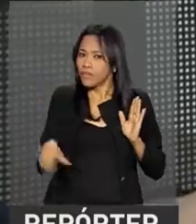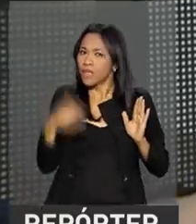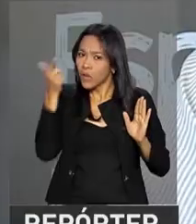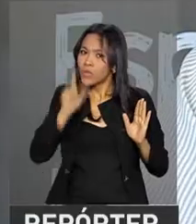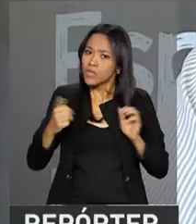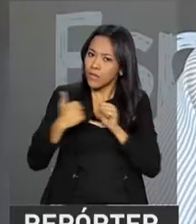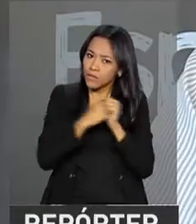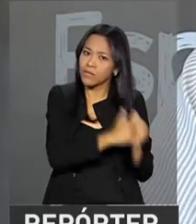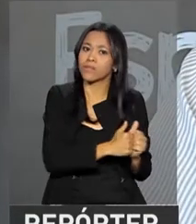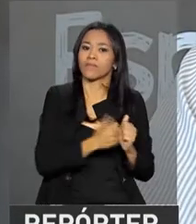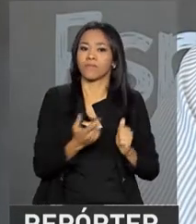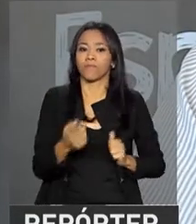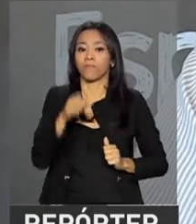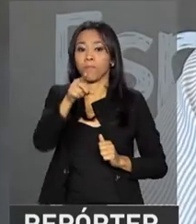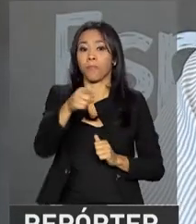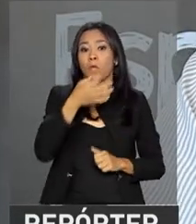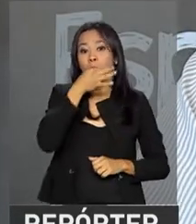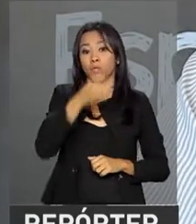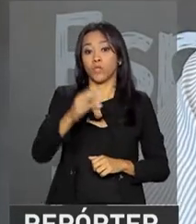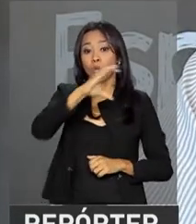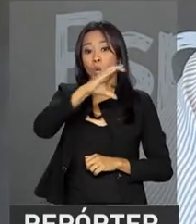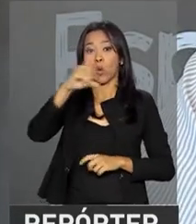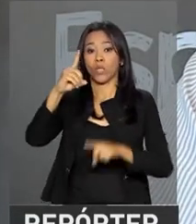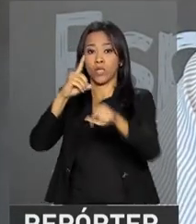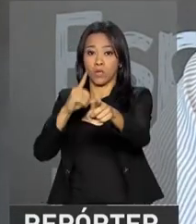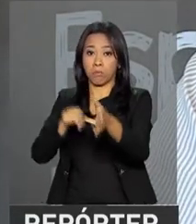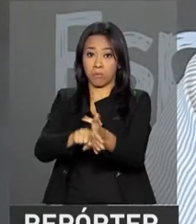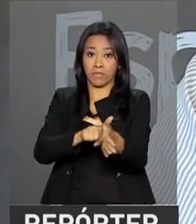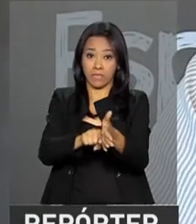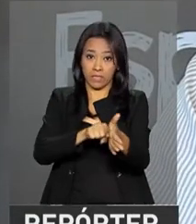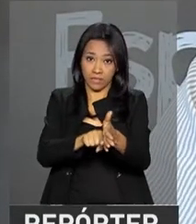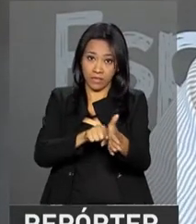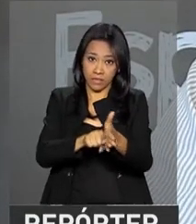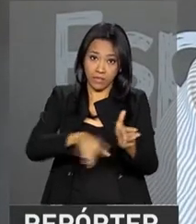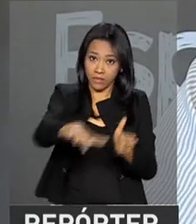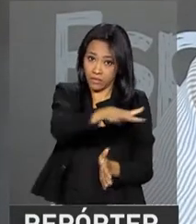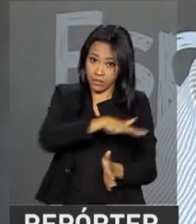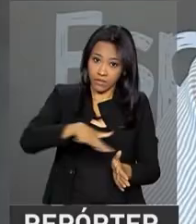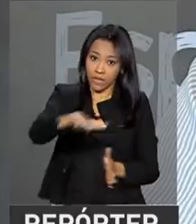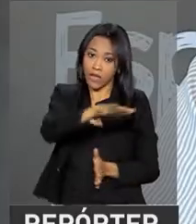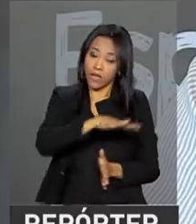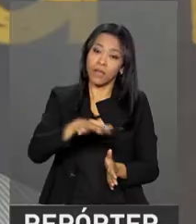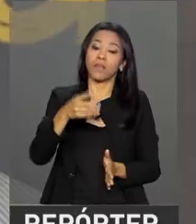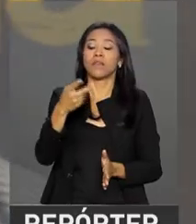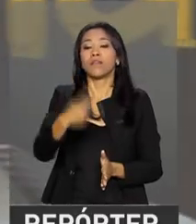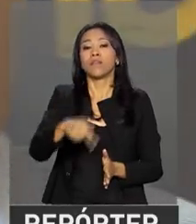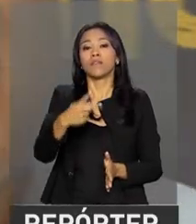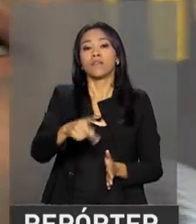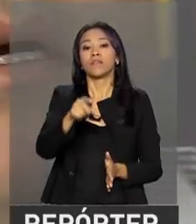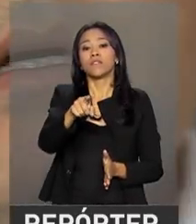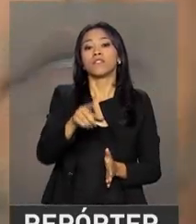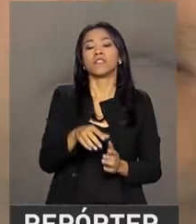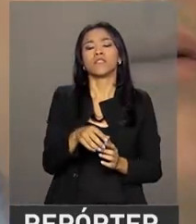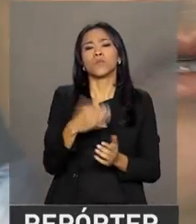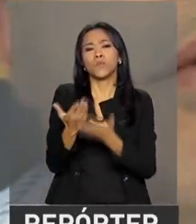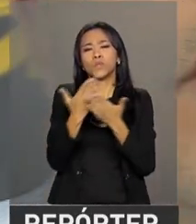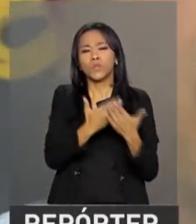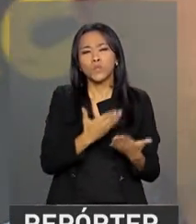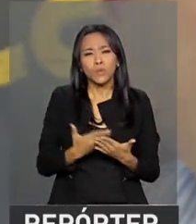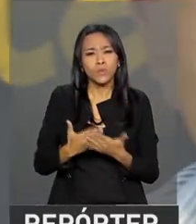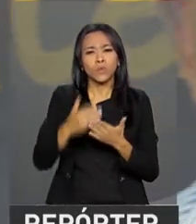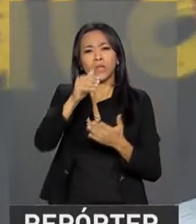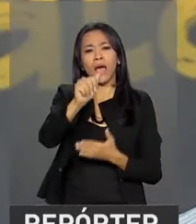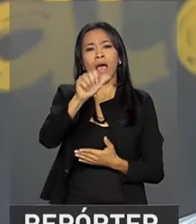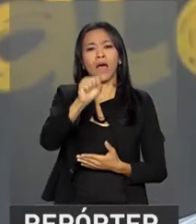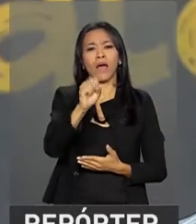aí também. E na opinião do coordenador de pesquisa, desenvolvimento e inovação da Agência Espacial Brasileira, o estudo da astronomia é